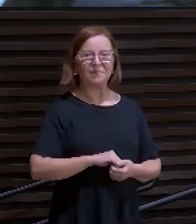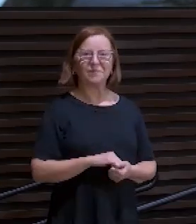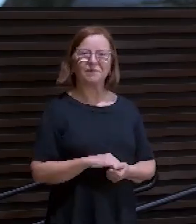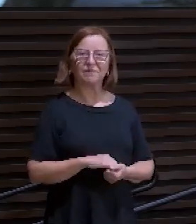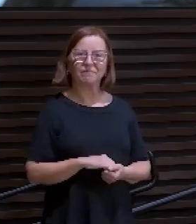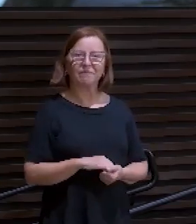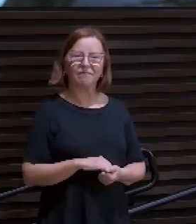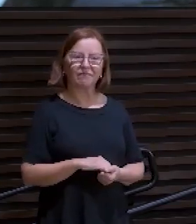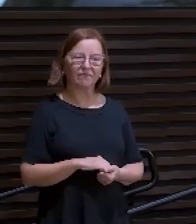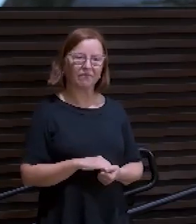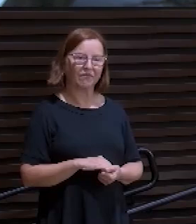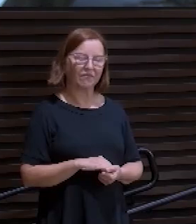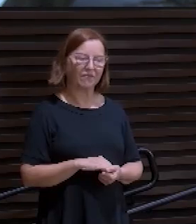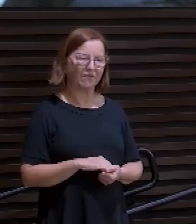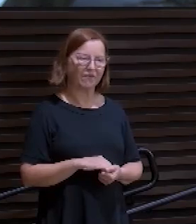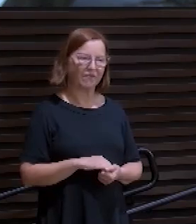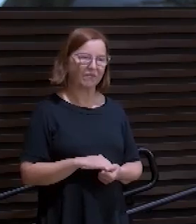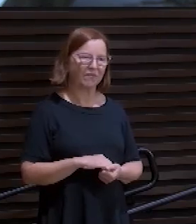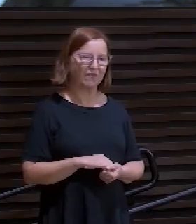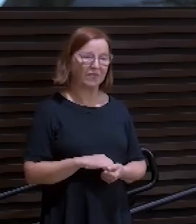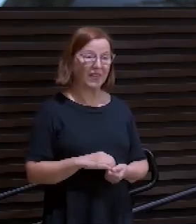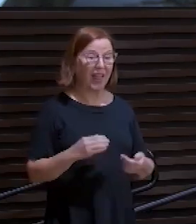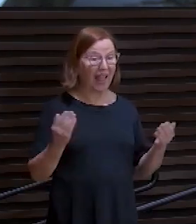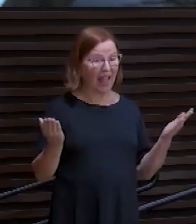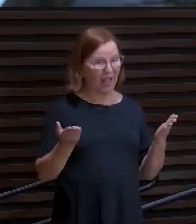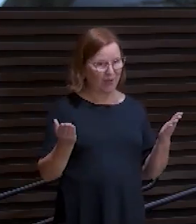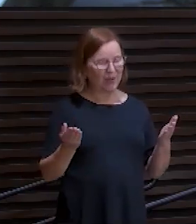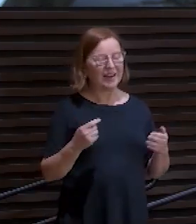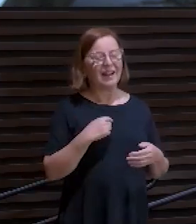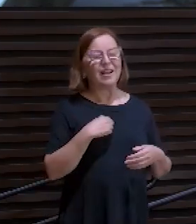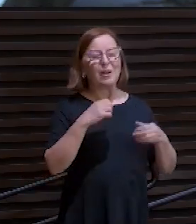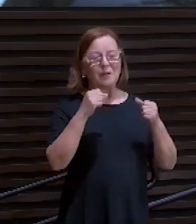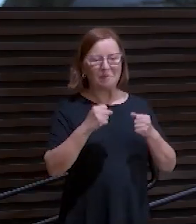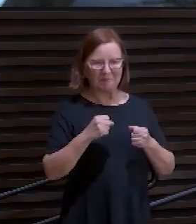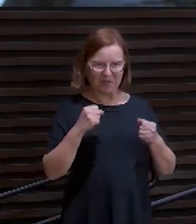E agora eu vou ter condições de salvá-los.